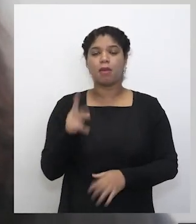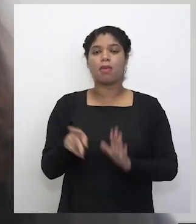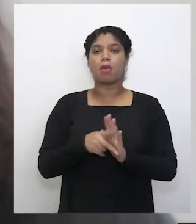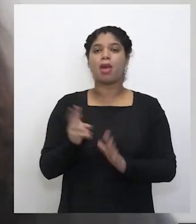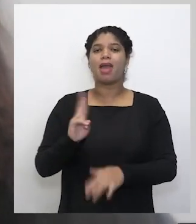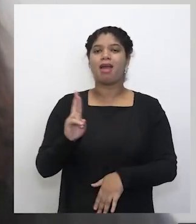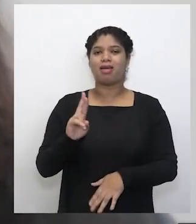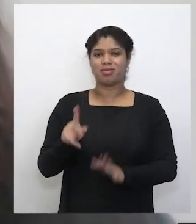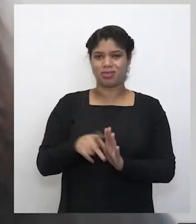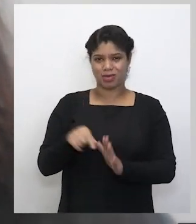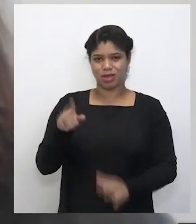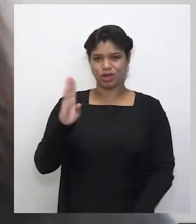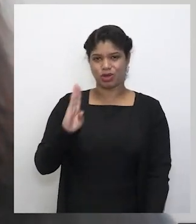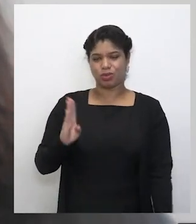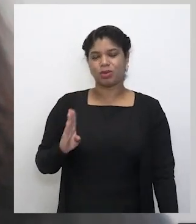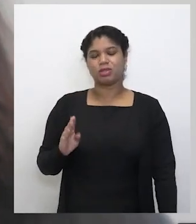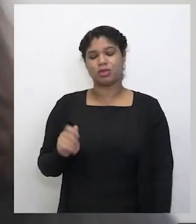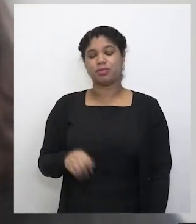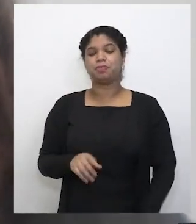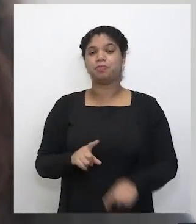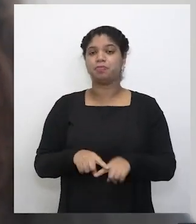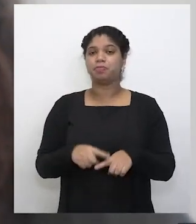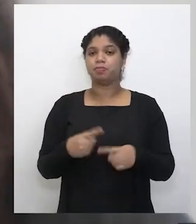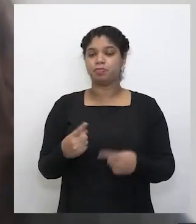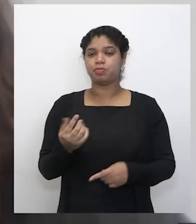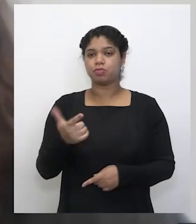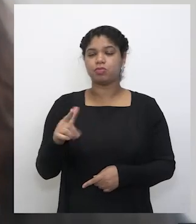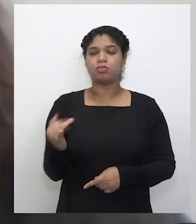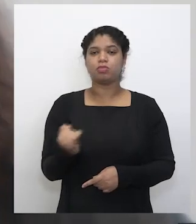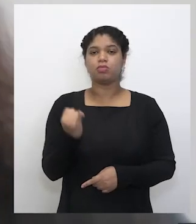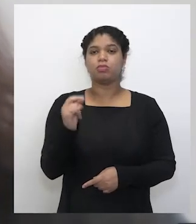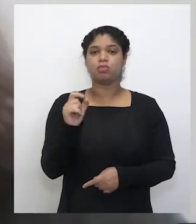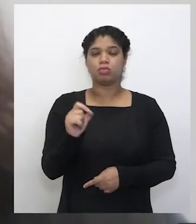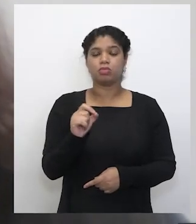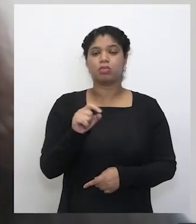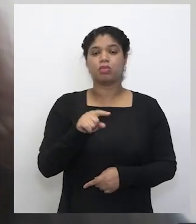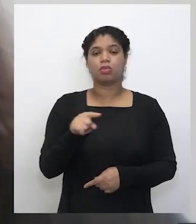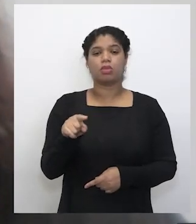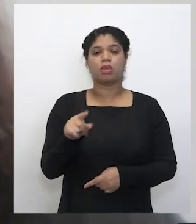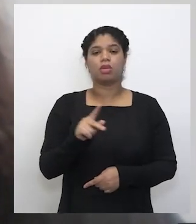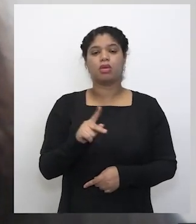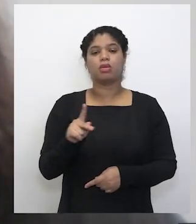monetário. E ele não pode deixar de